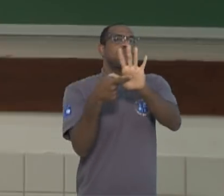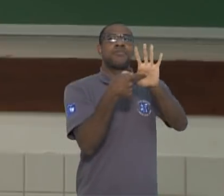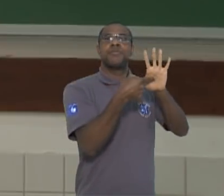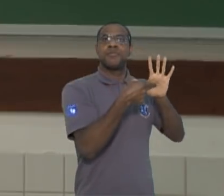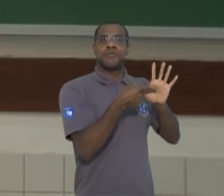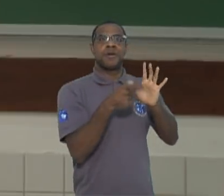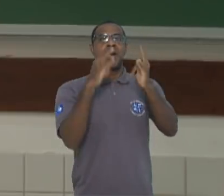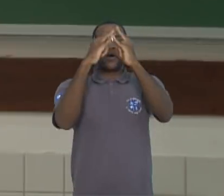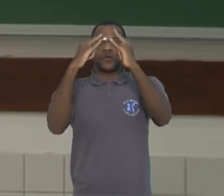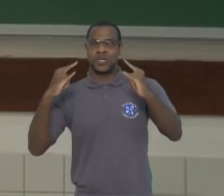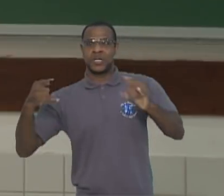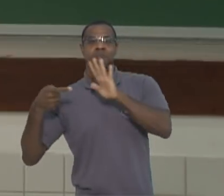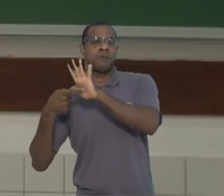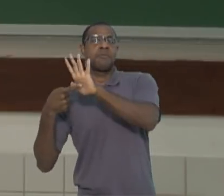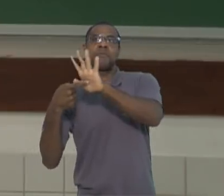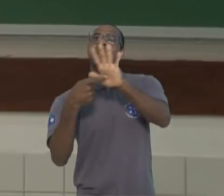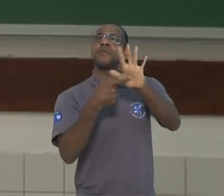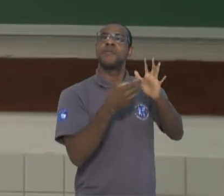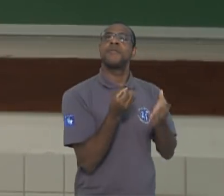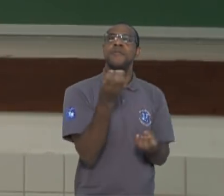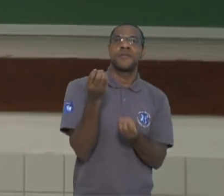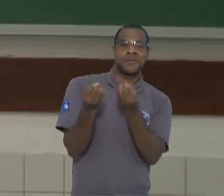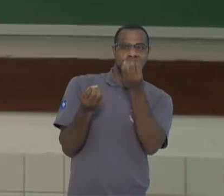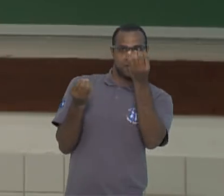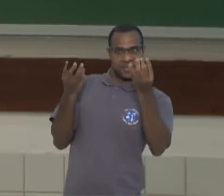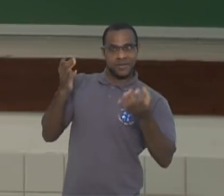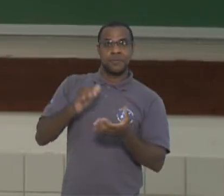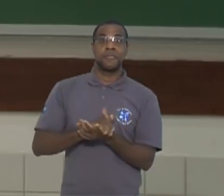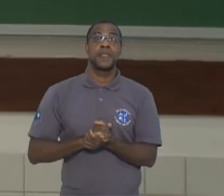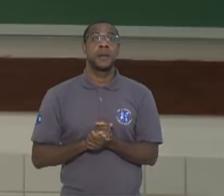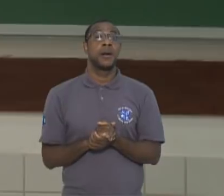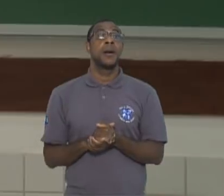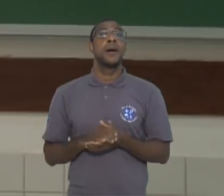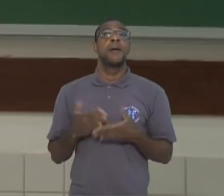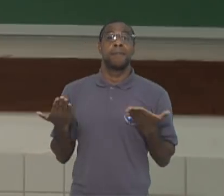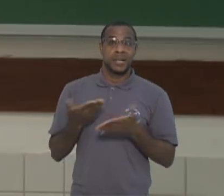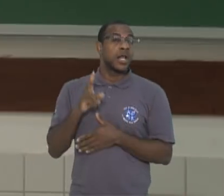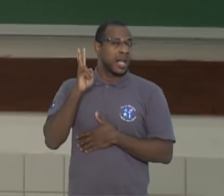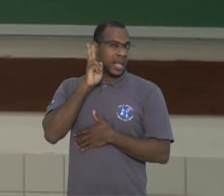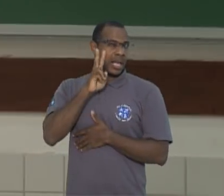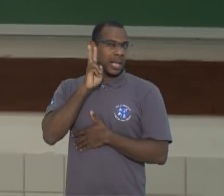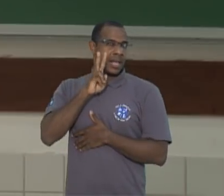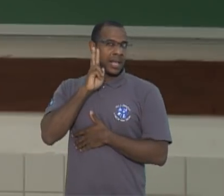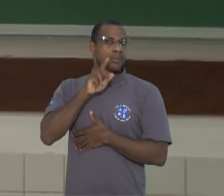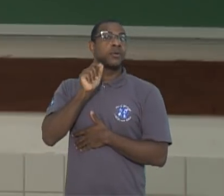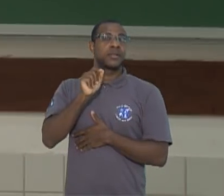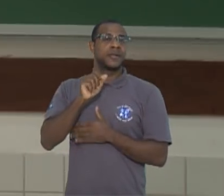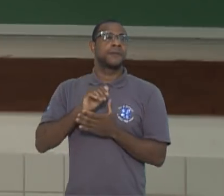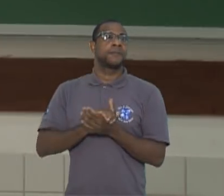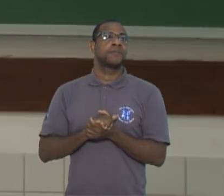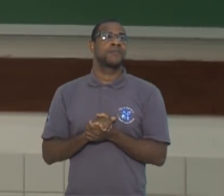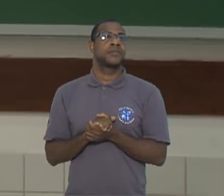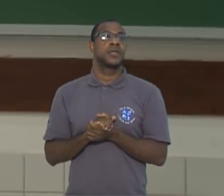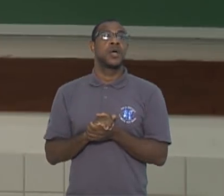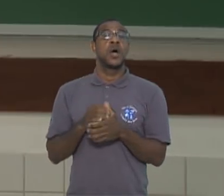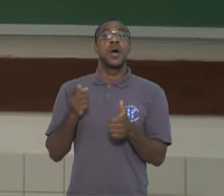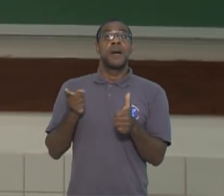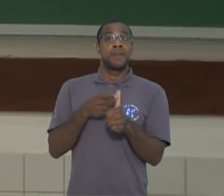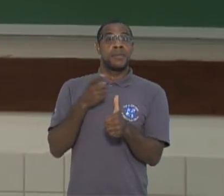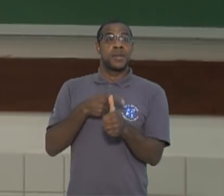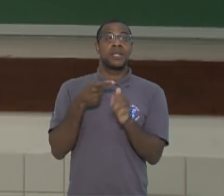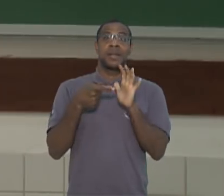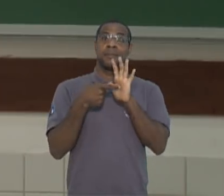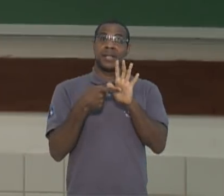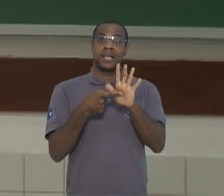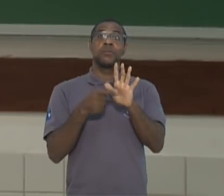itinerante ali dos palhaços e atores. Mas eu quero colocar aqui uma lembrança, né, que a gente já falou em aula, o primeiro a se apresentar